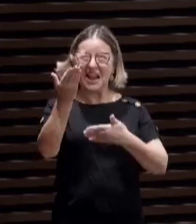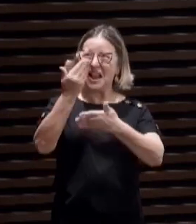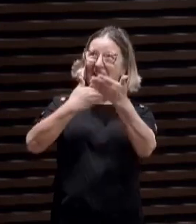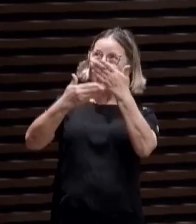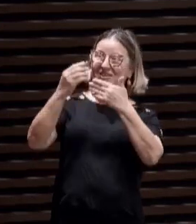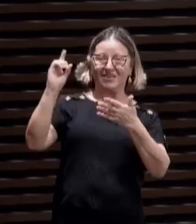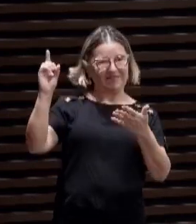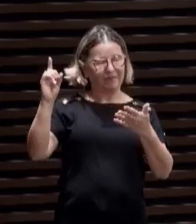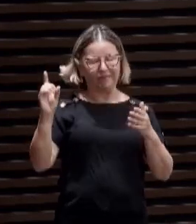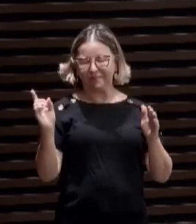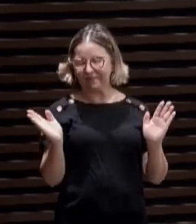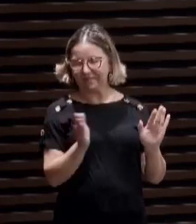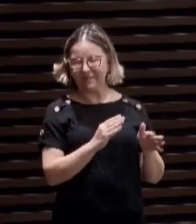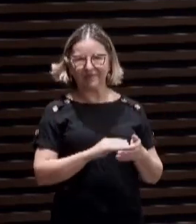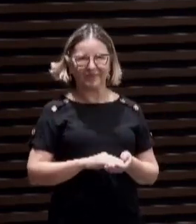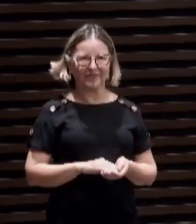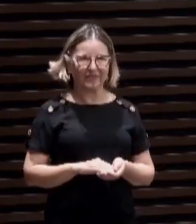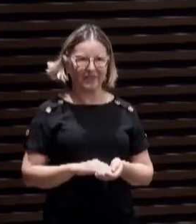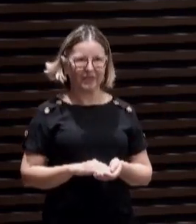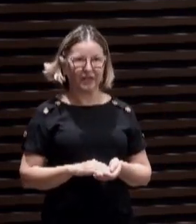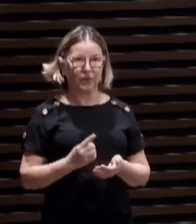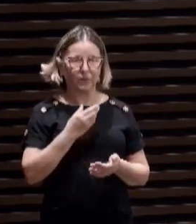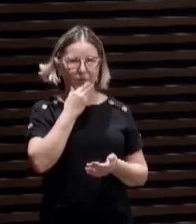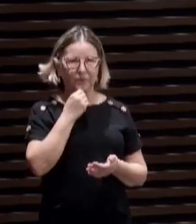Um empresário, por exemplo,